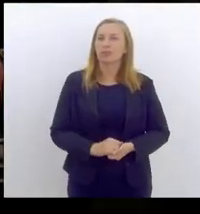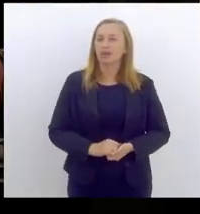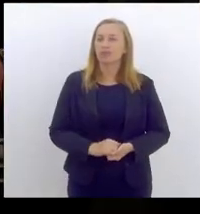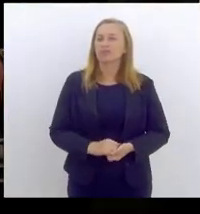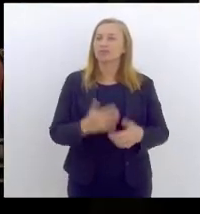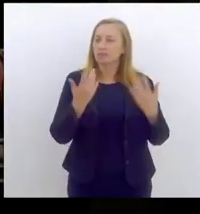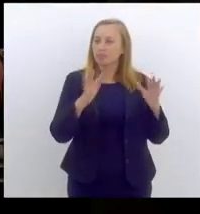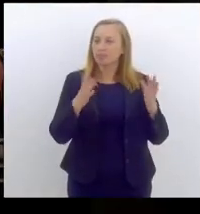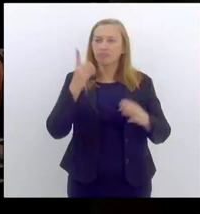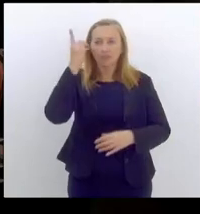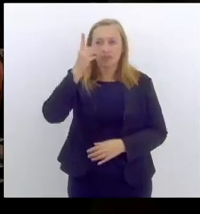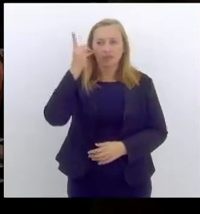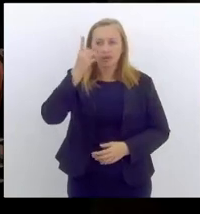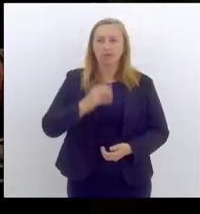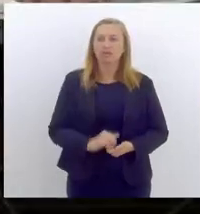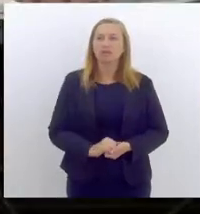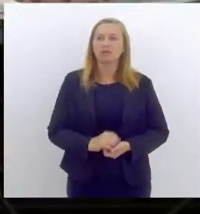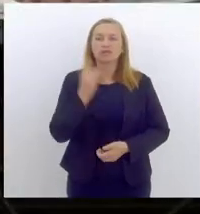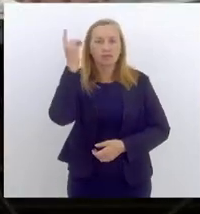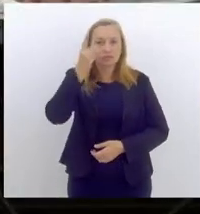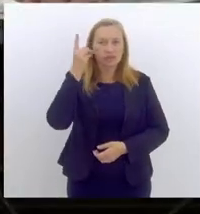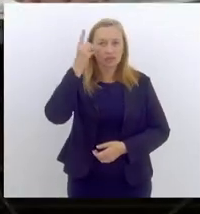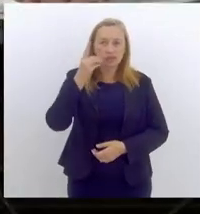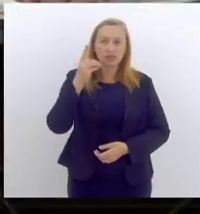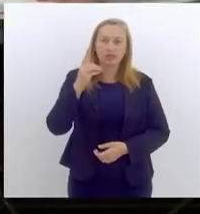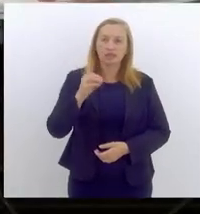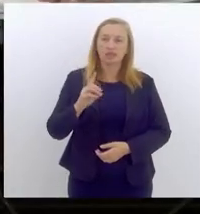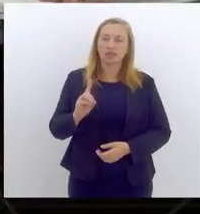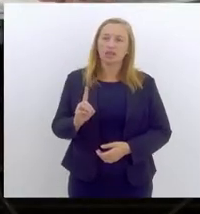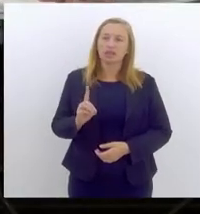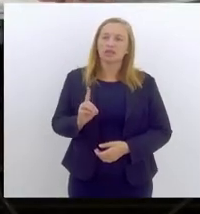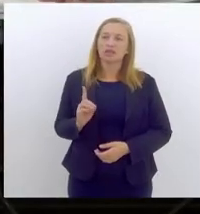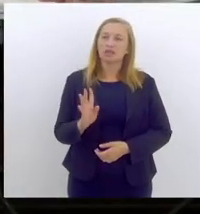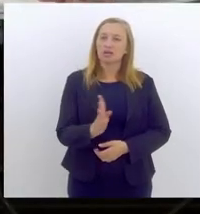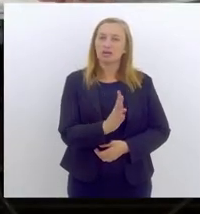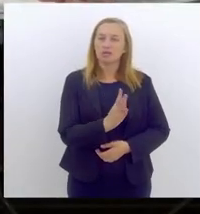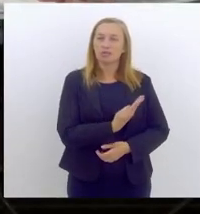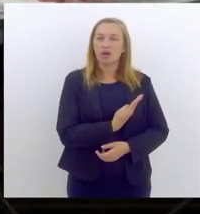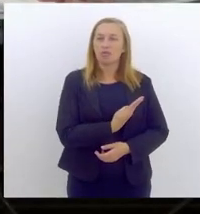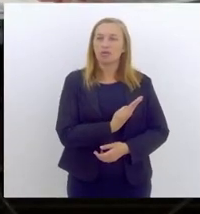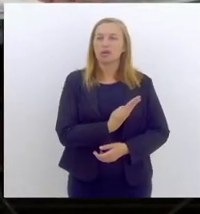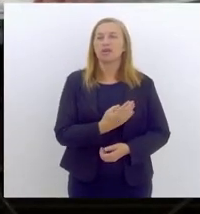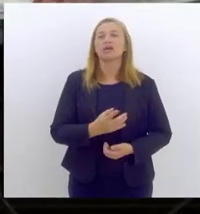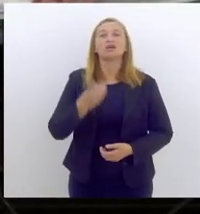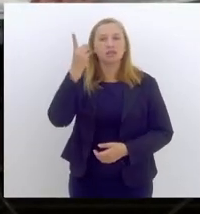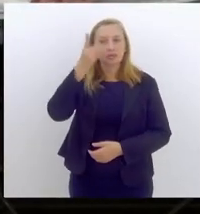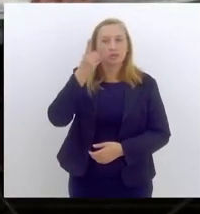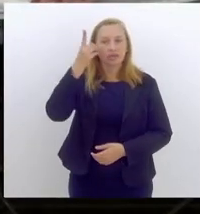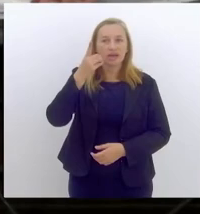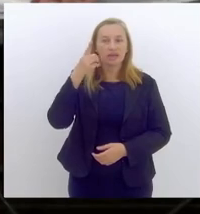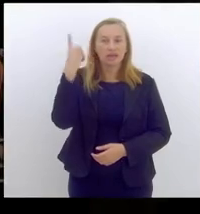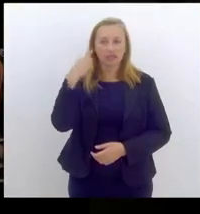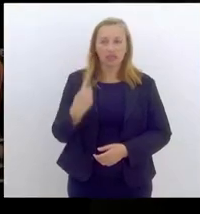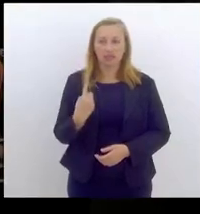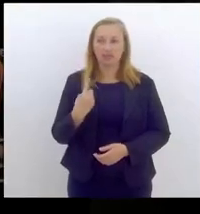Parabéns, deputada. Deputada Dani Balbi, abstenção. Deputada Dani Monteiro.